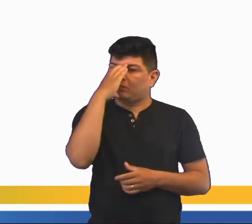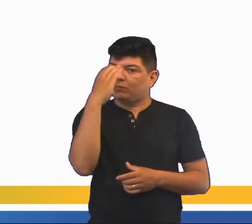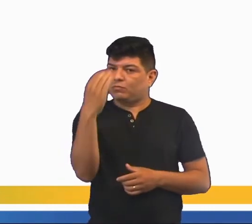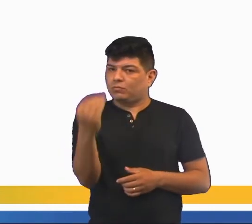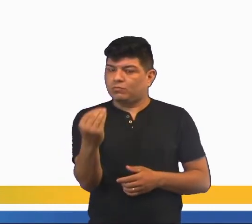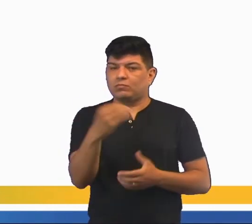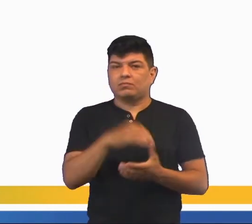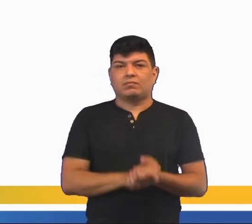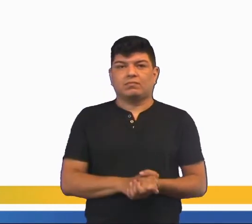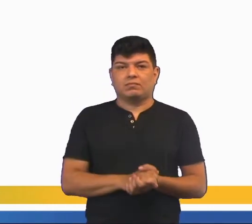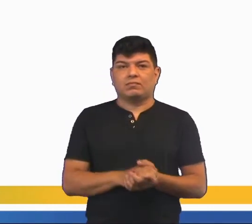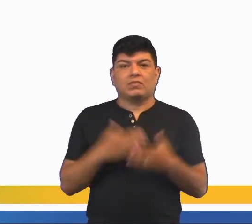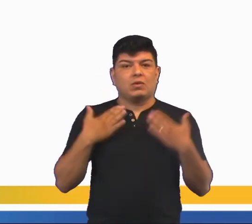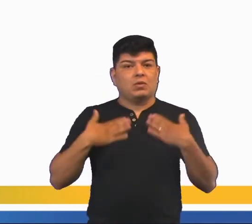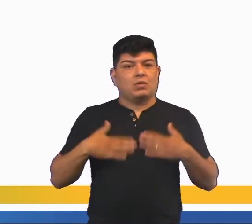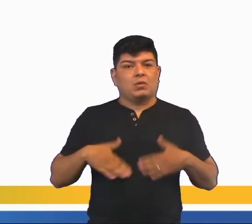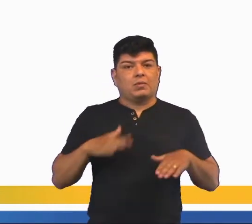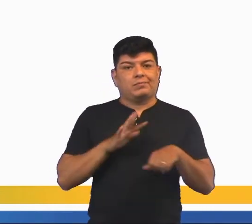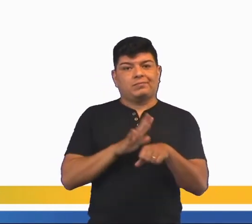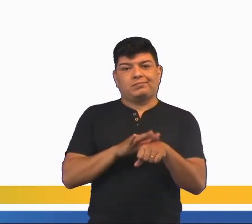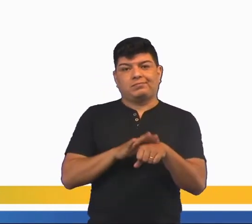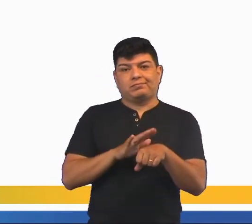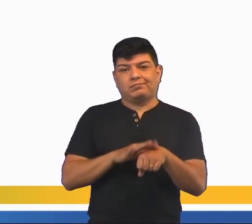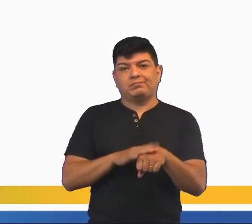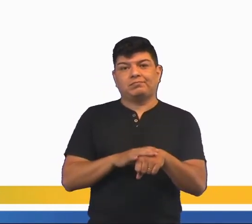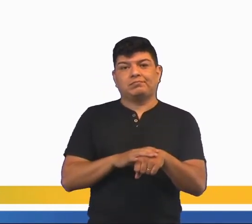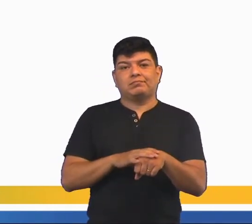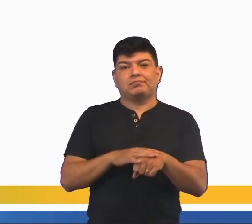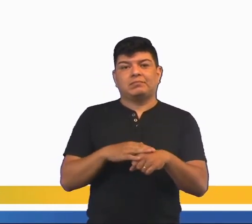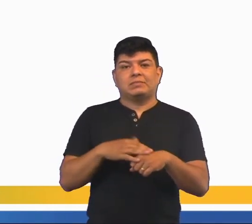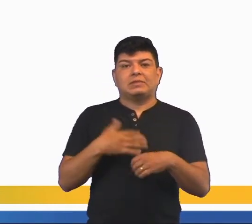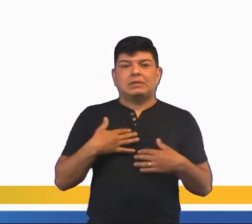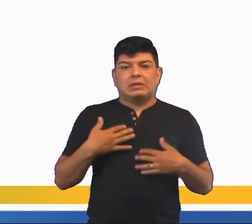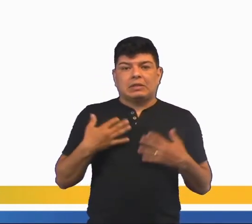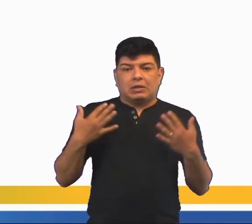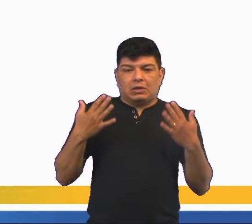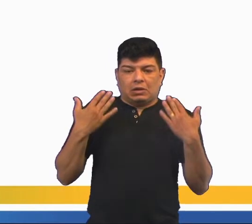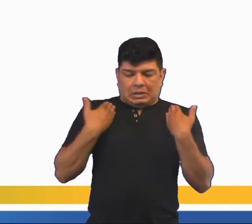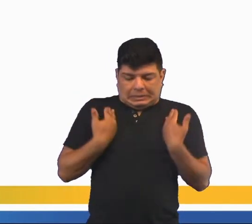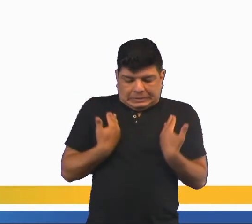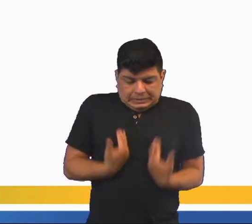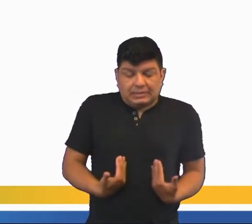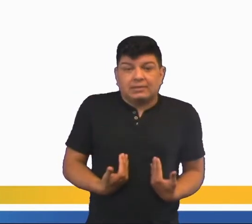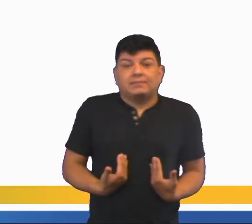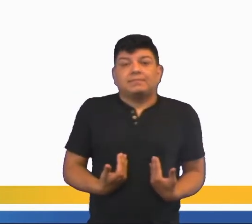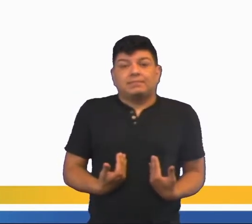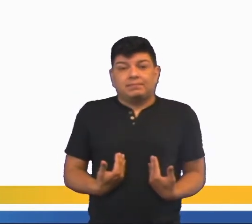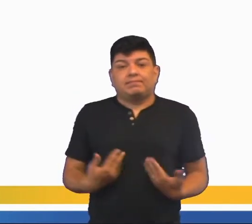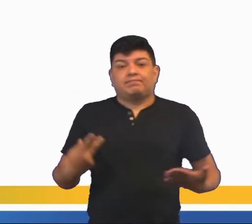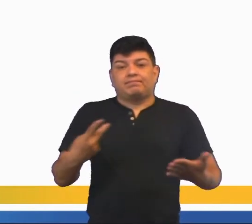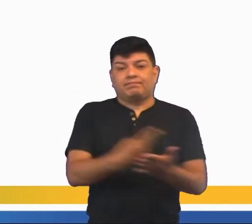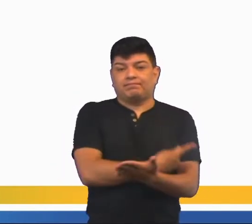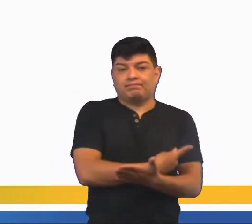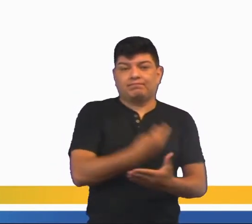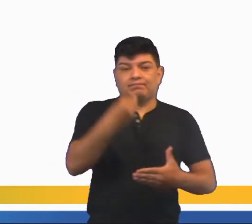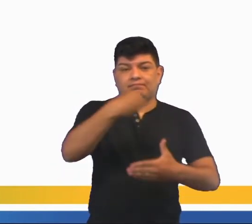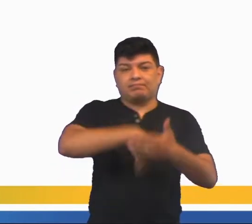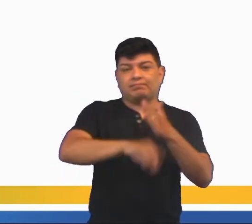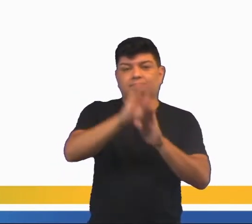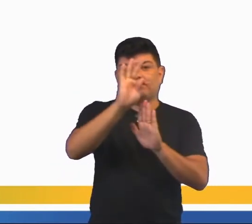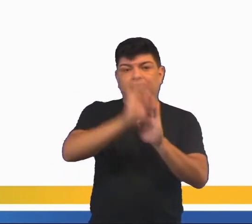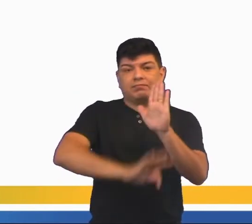lobo repousava doente e bastante debilitado. Aqui também foi um acontecimento que estava dentro